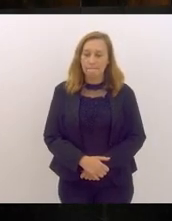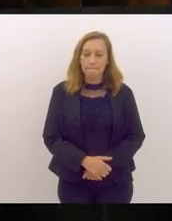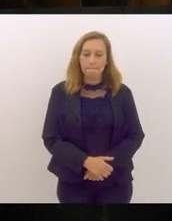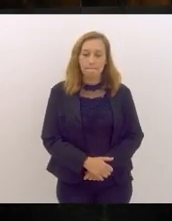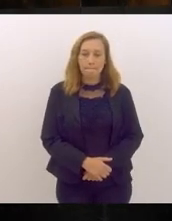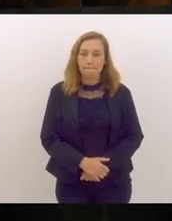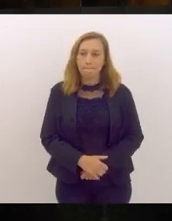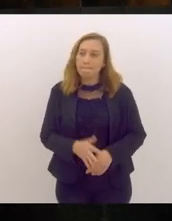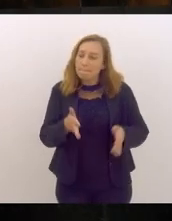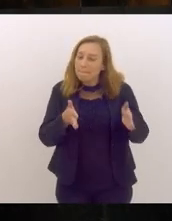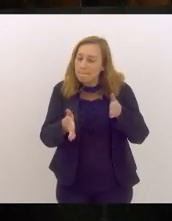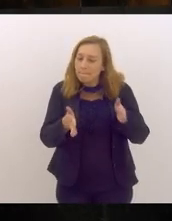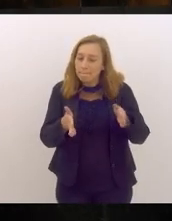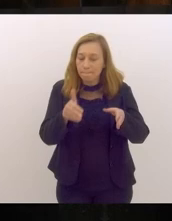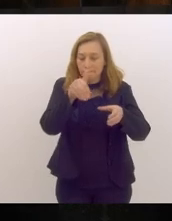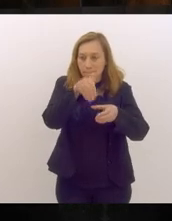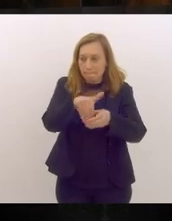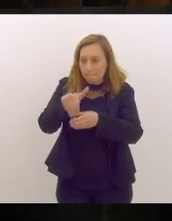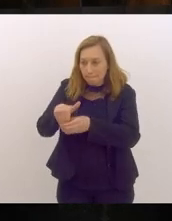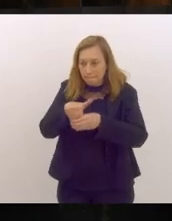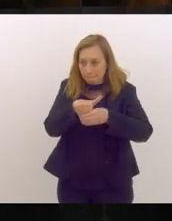nesse período eleitoral,